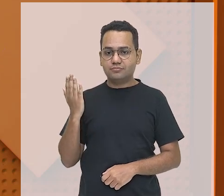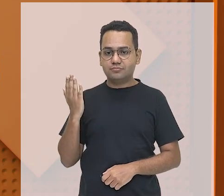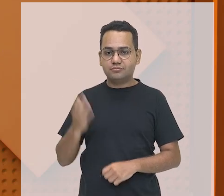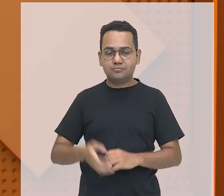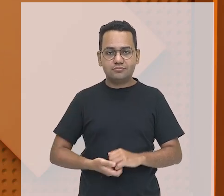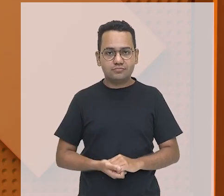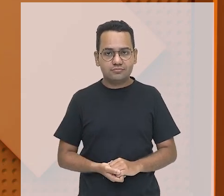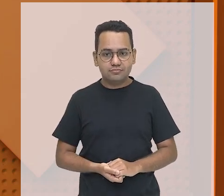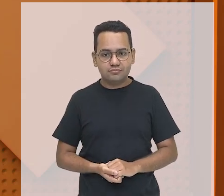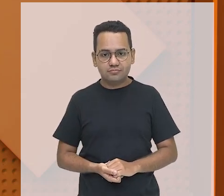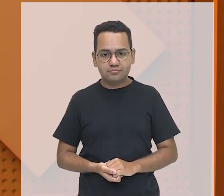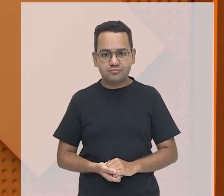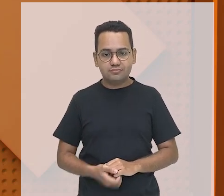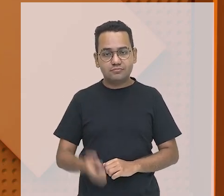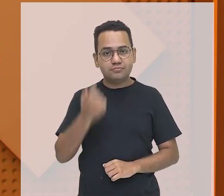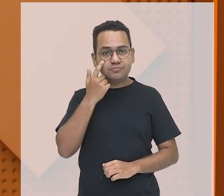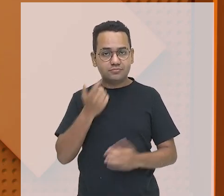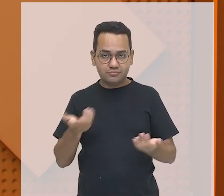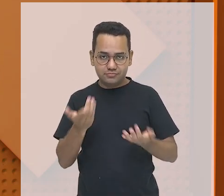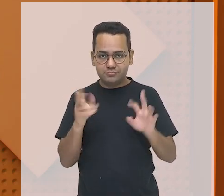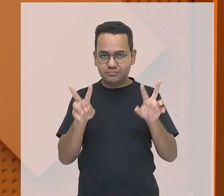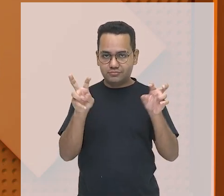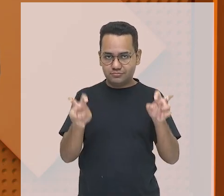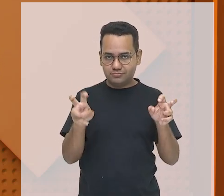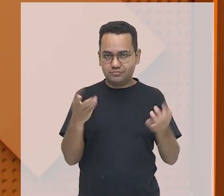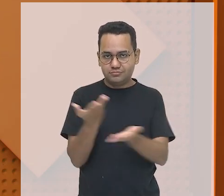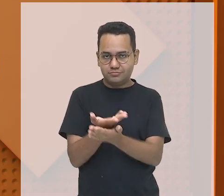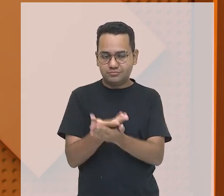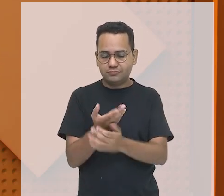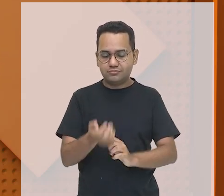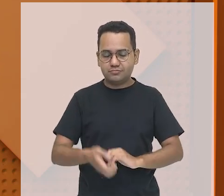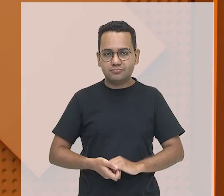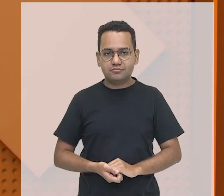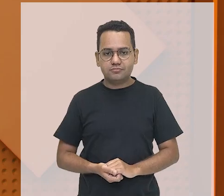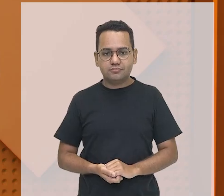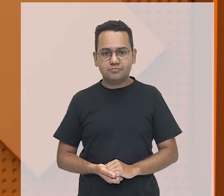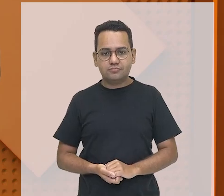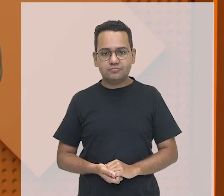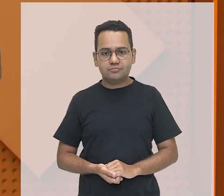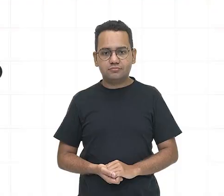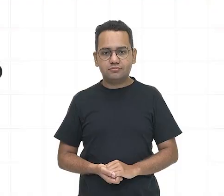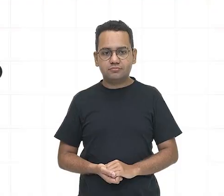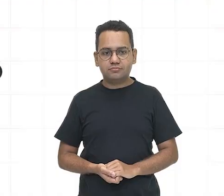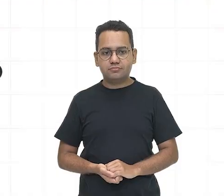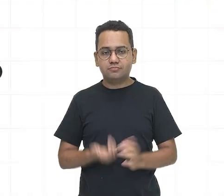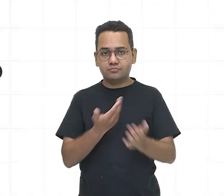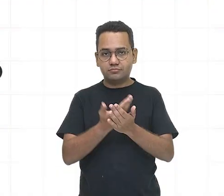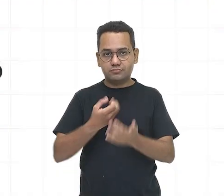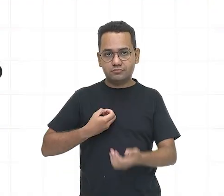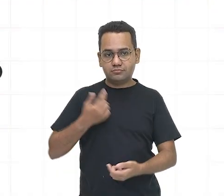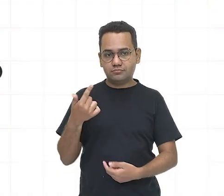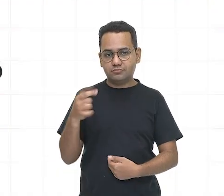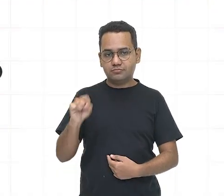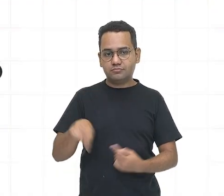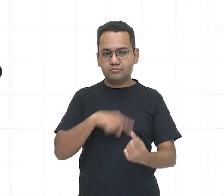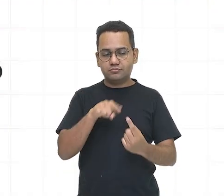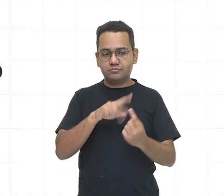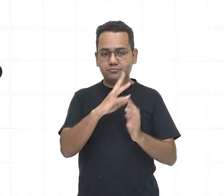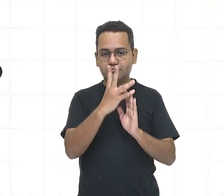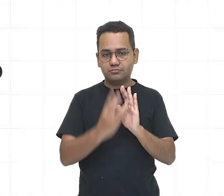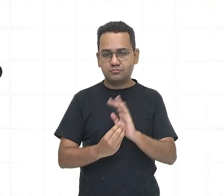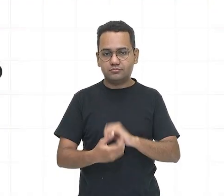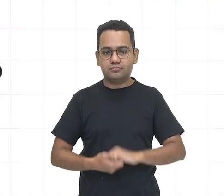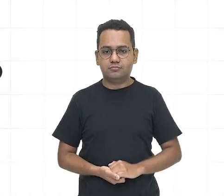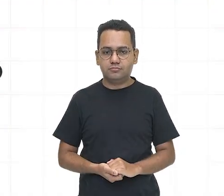Ludmila Dutra e iremos verificar agora o que estudaremos na nossa aula 28. Na aula